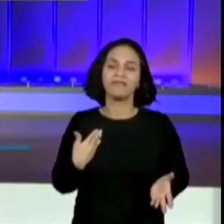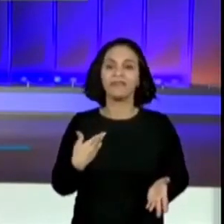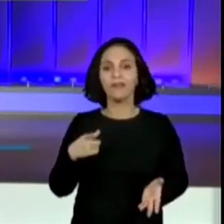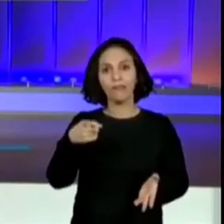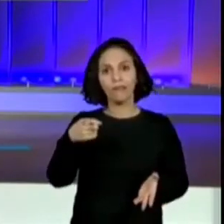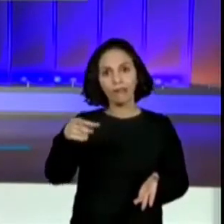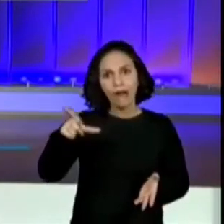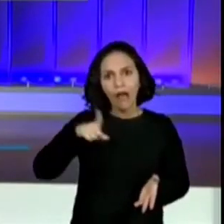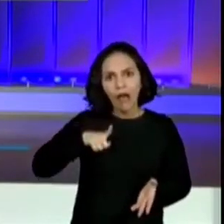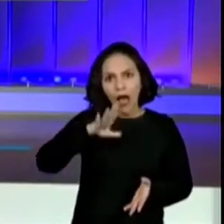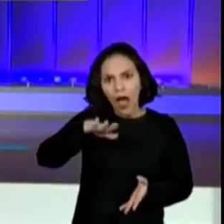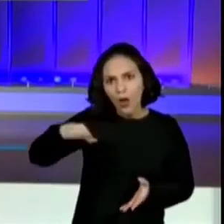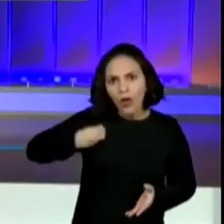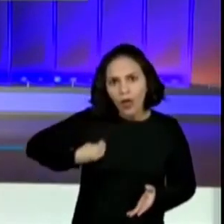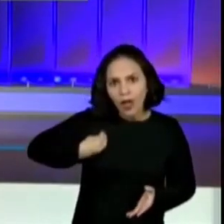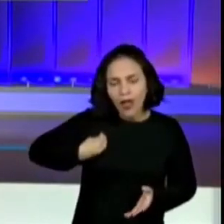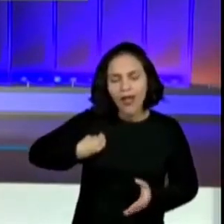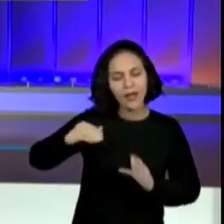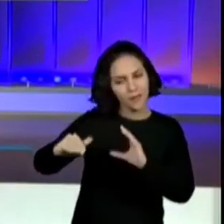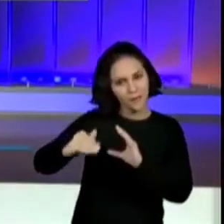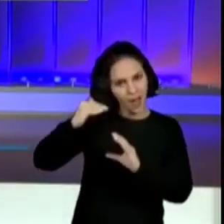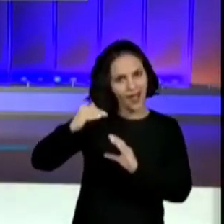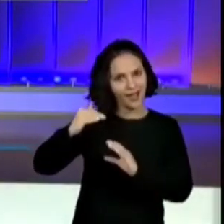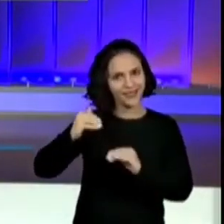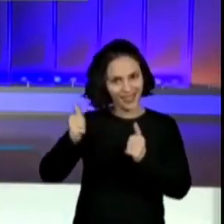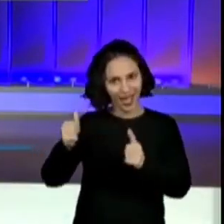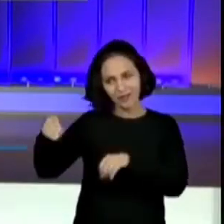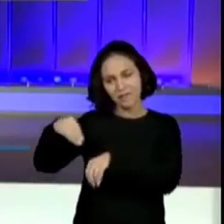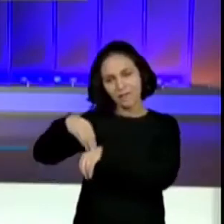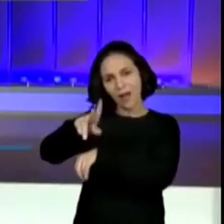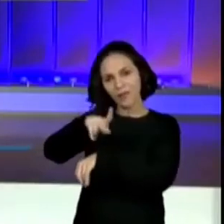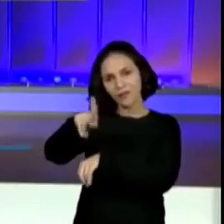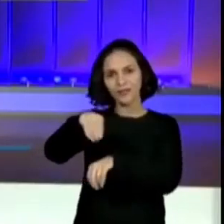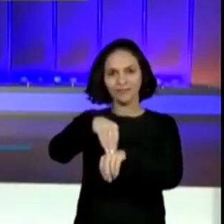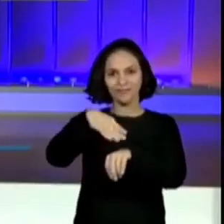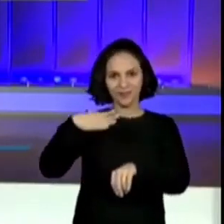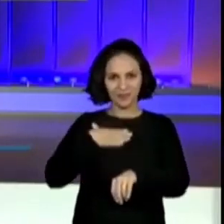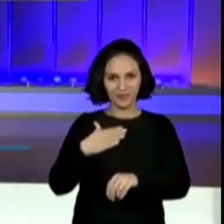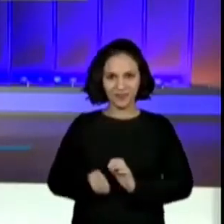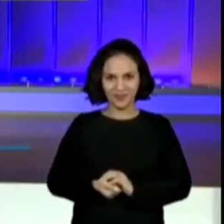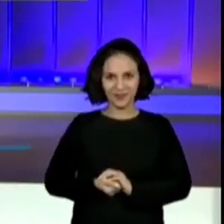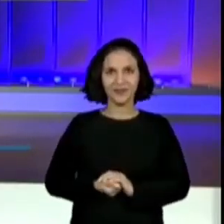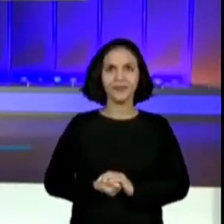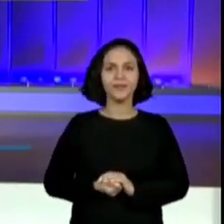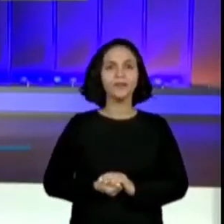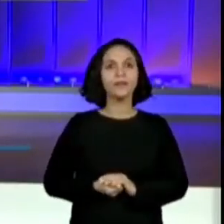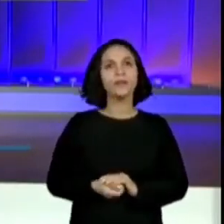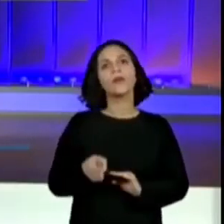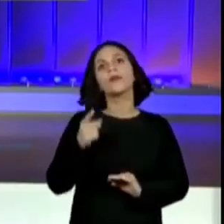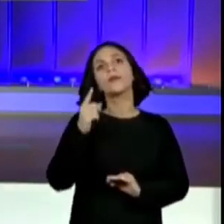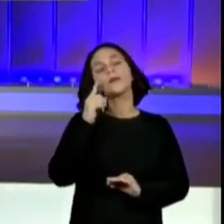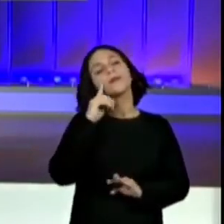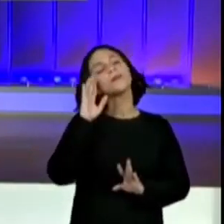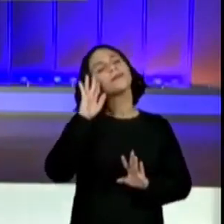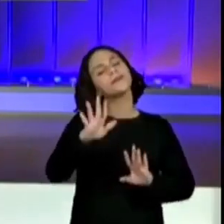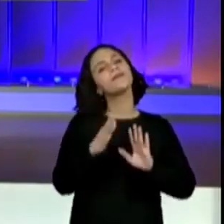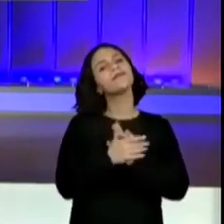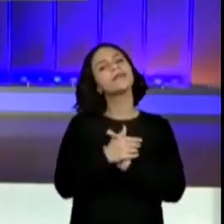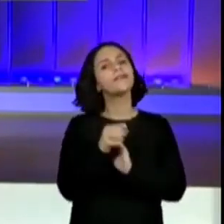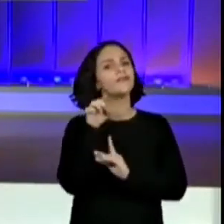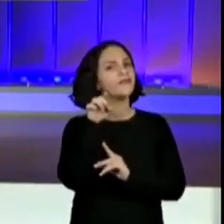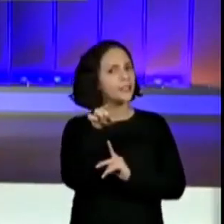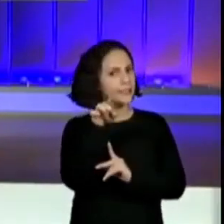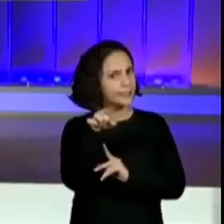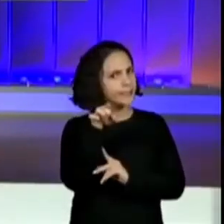se tem aluno aí manda a resposta pro professor certo vamos lá o que você